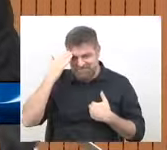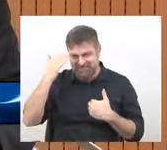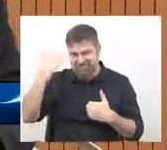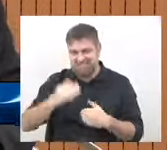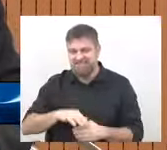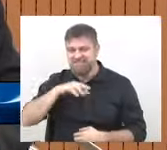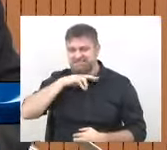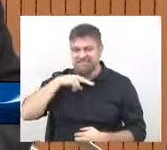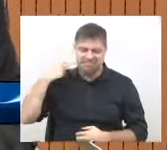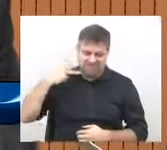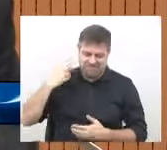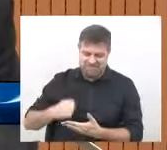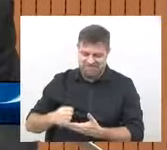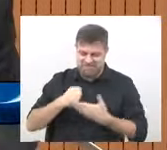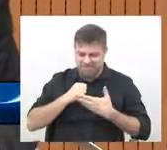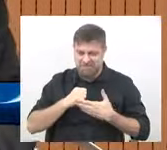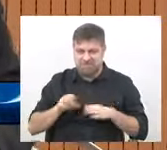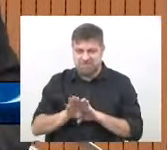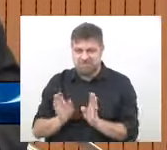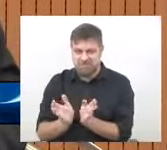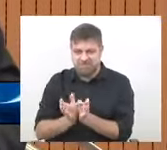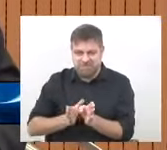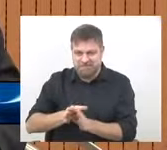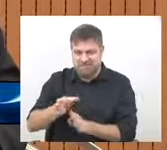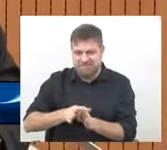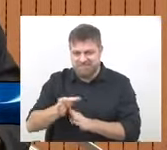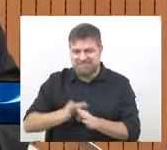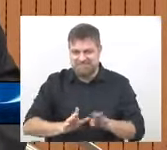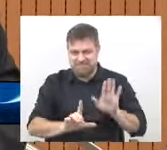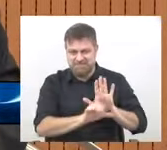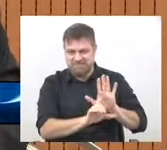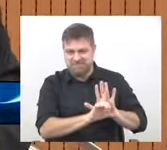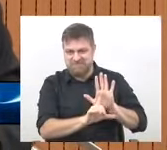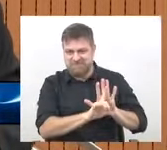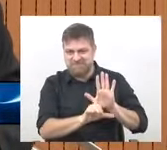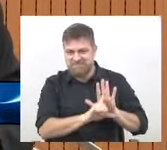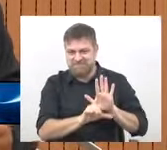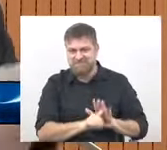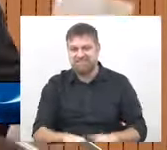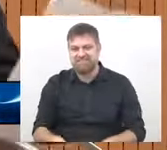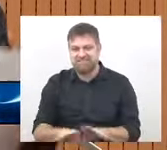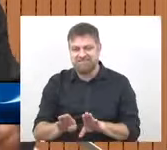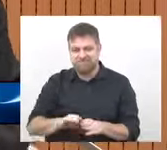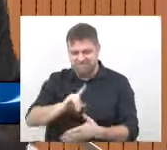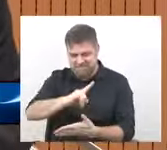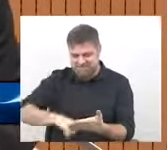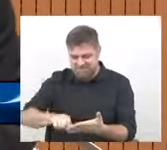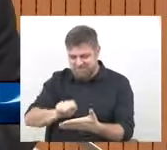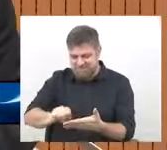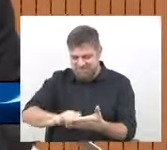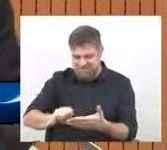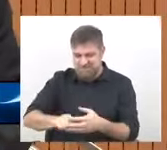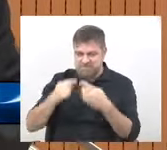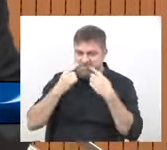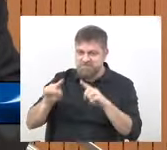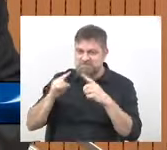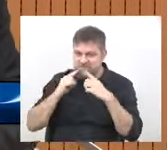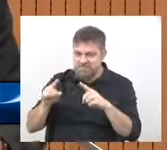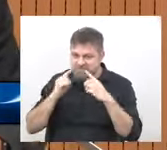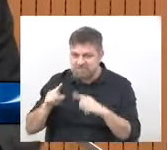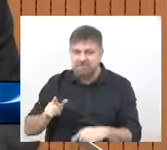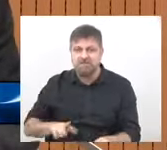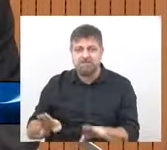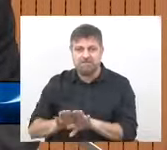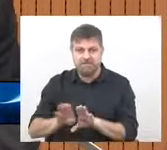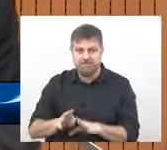pelo apoio, à comissão de legalidade, uma moção de protesto contra a